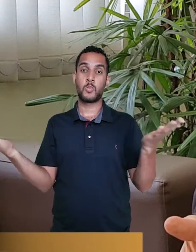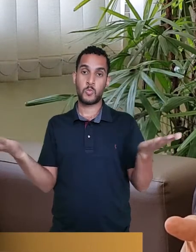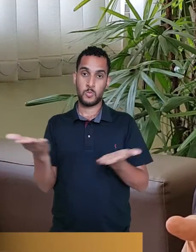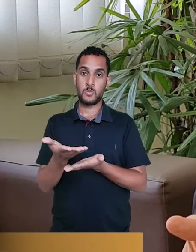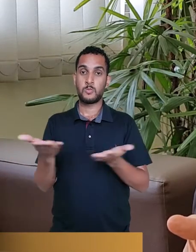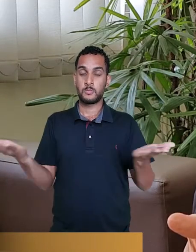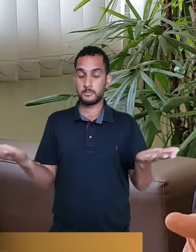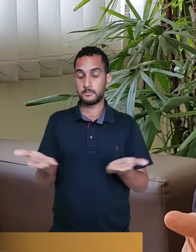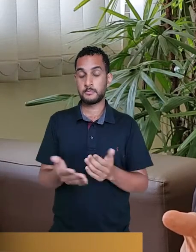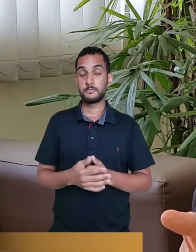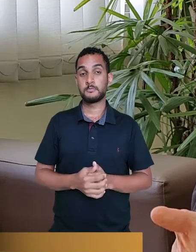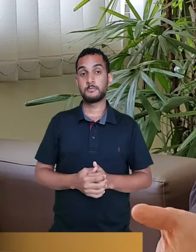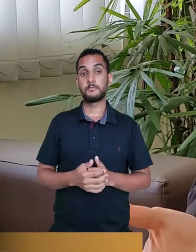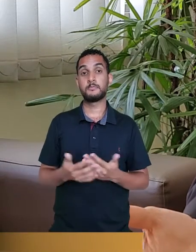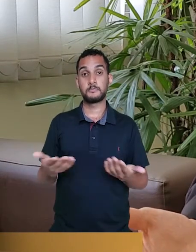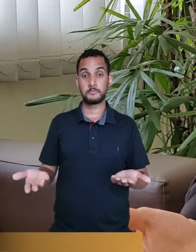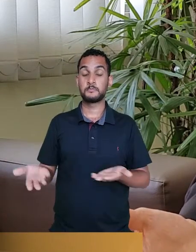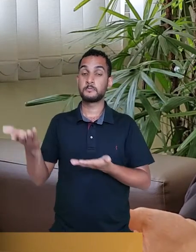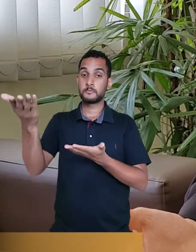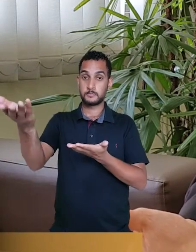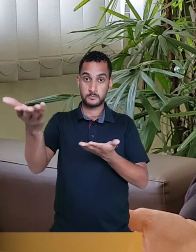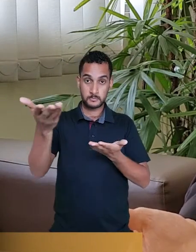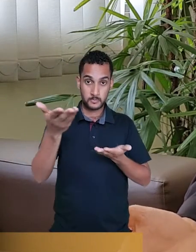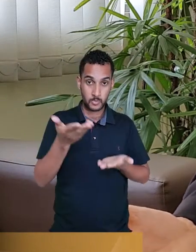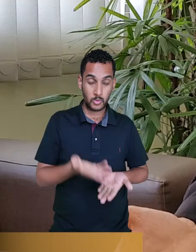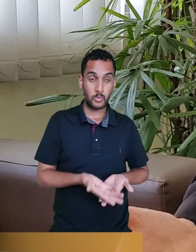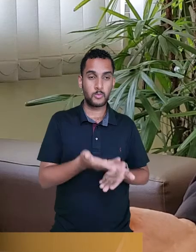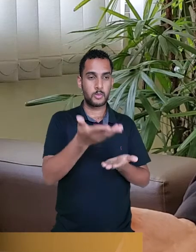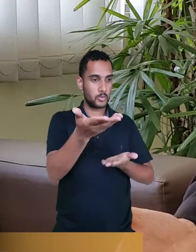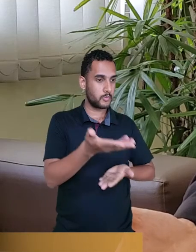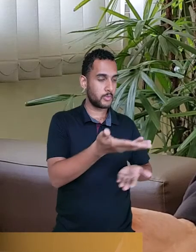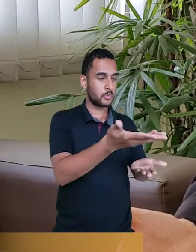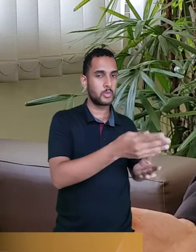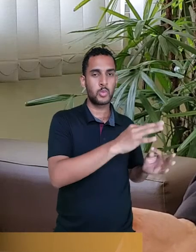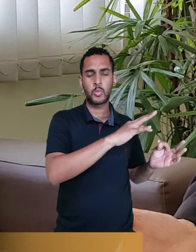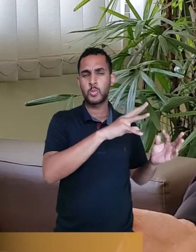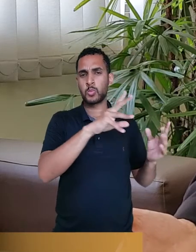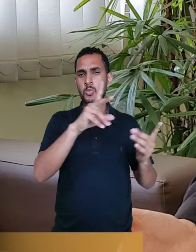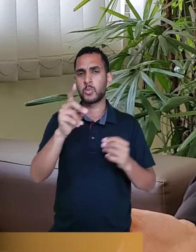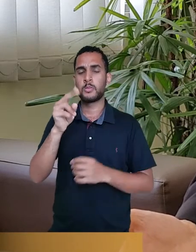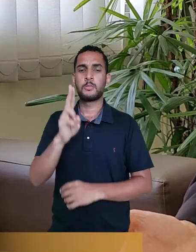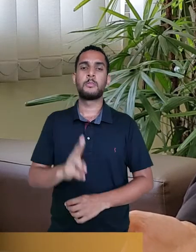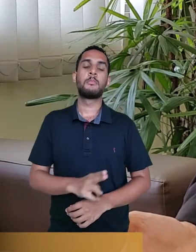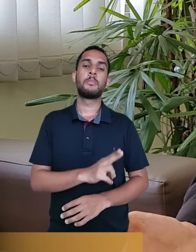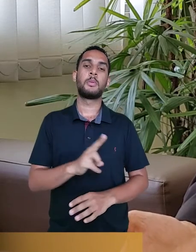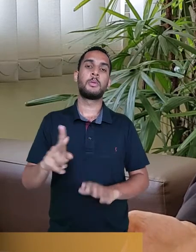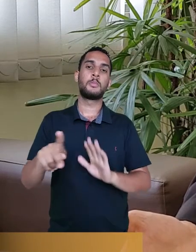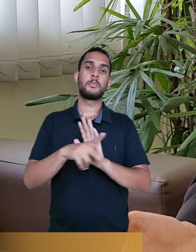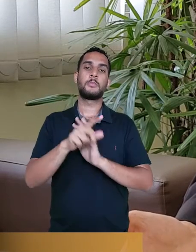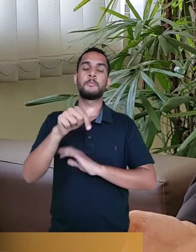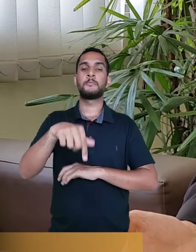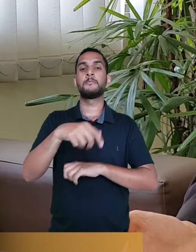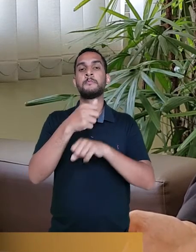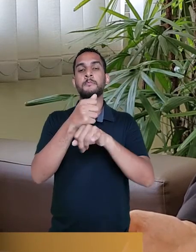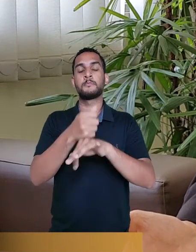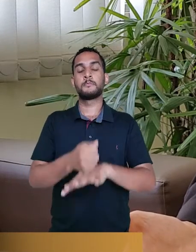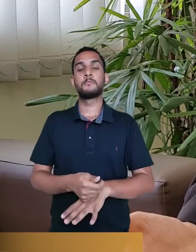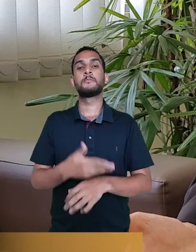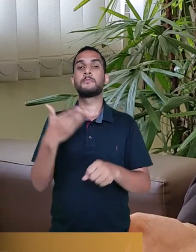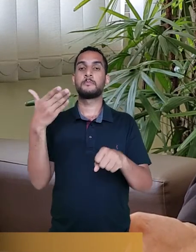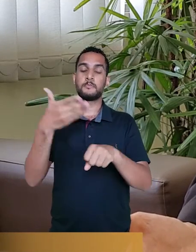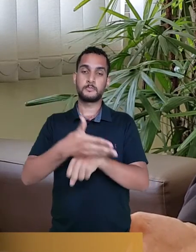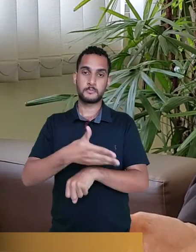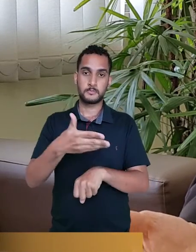de hoje. Então, eu convido todos os presbíteros da nossa